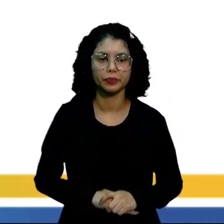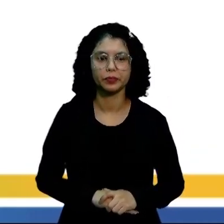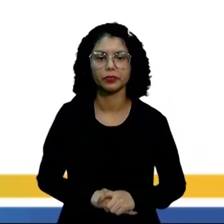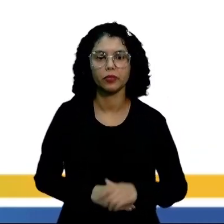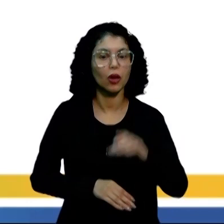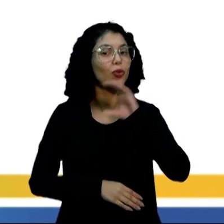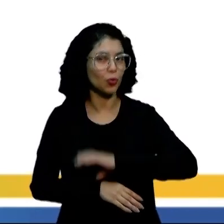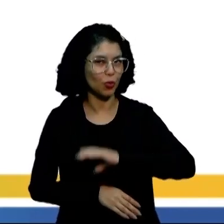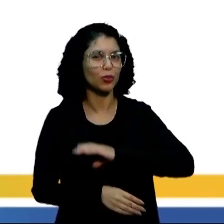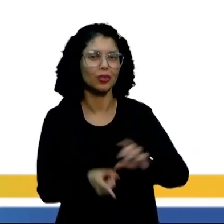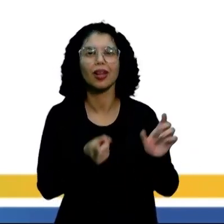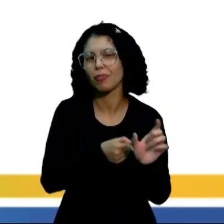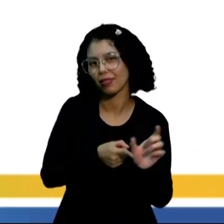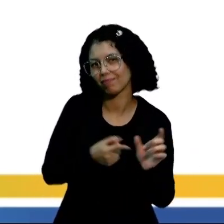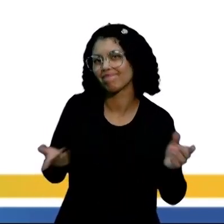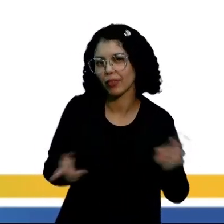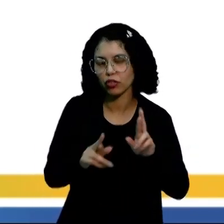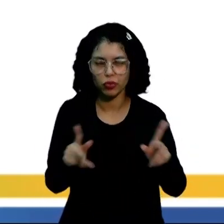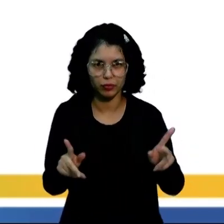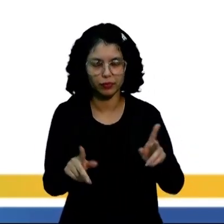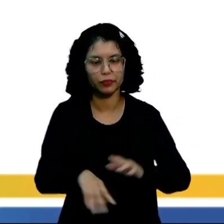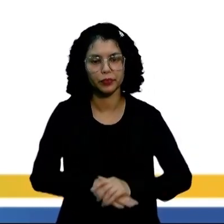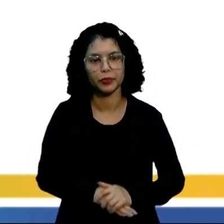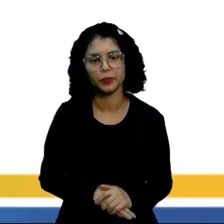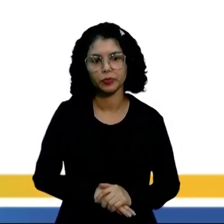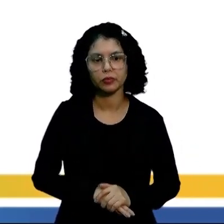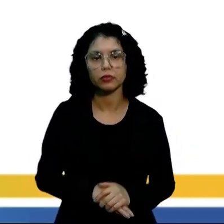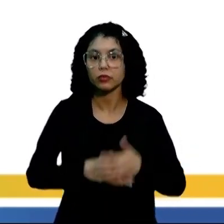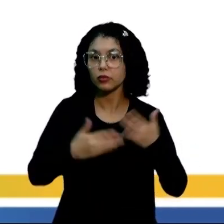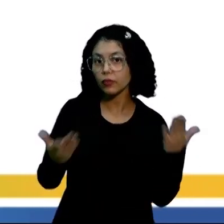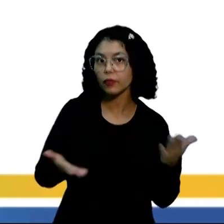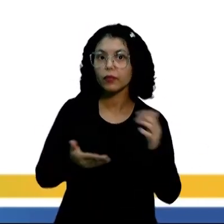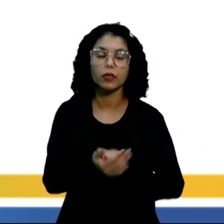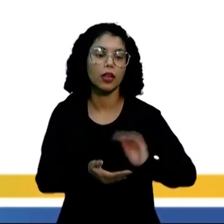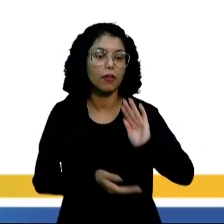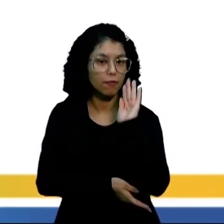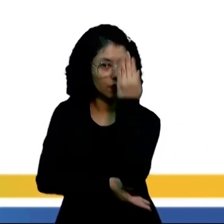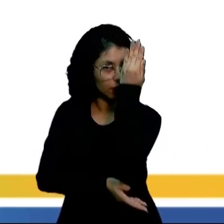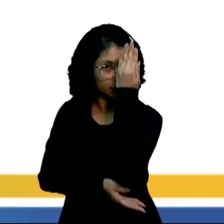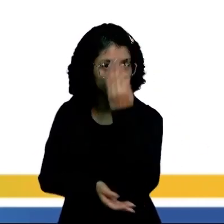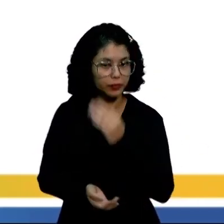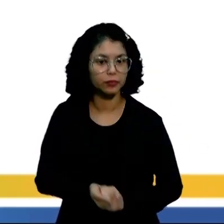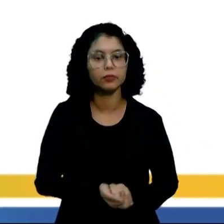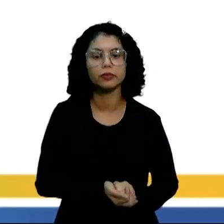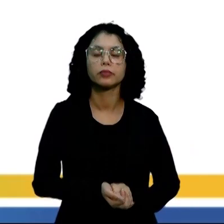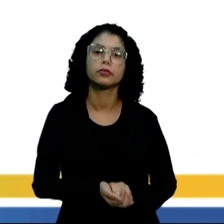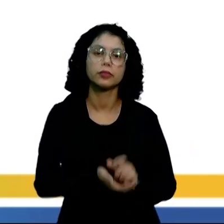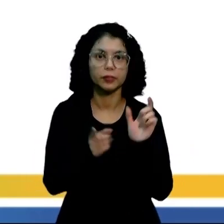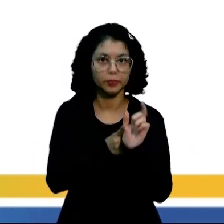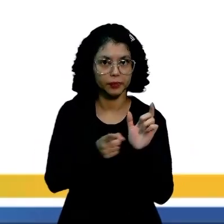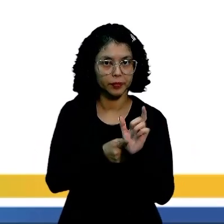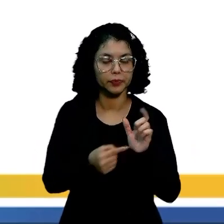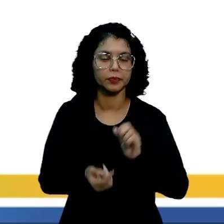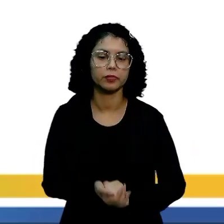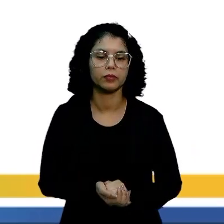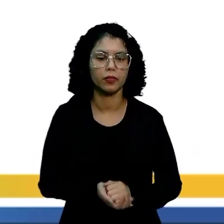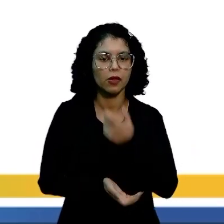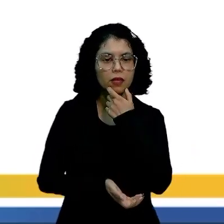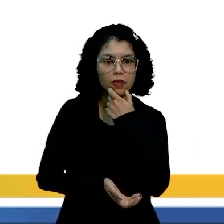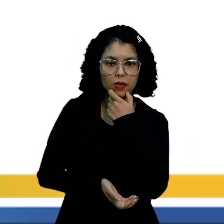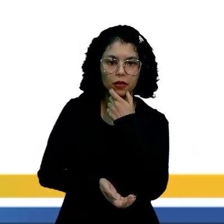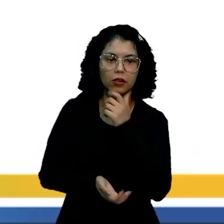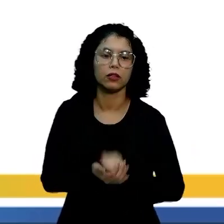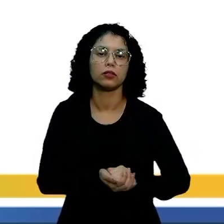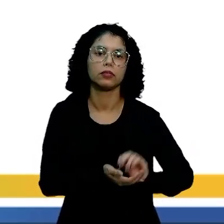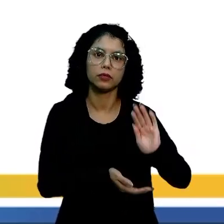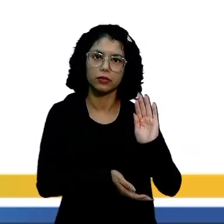do significado das palavras em português. Então, elas são chamadas de falsos cognatos ou em inglês